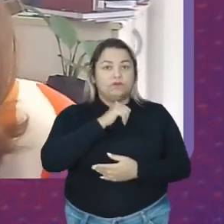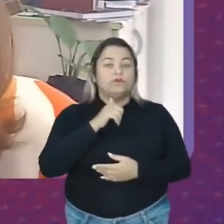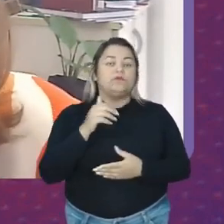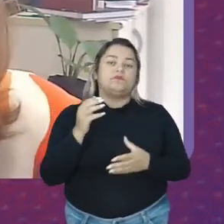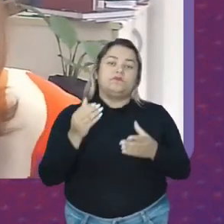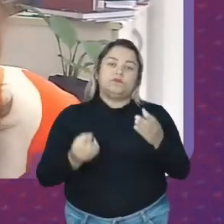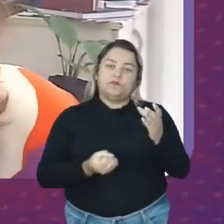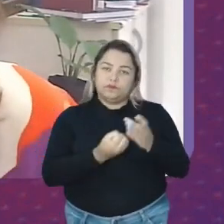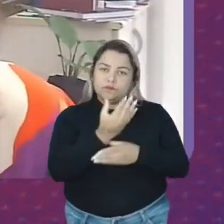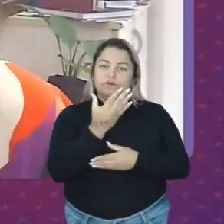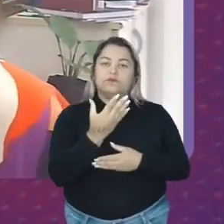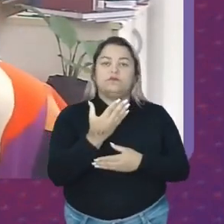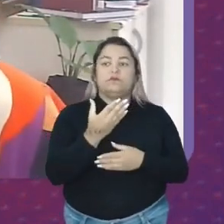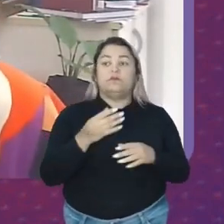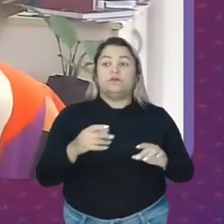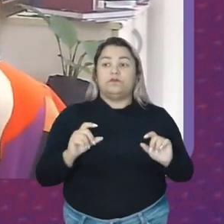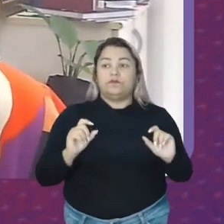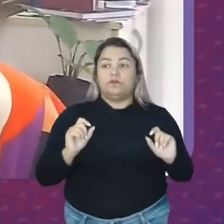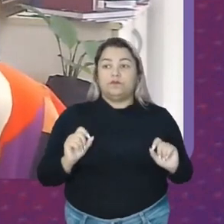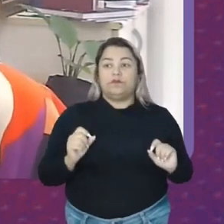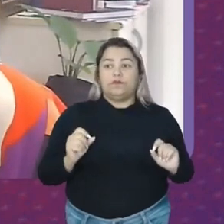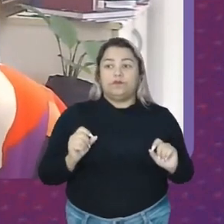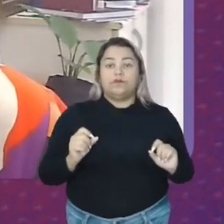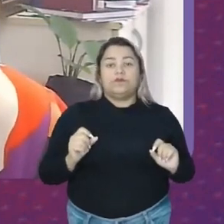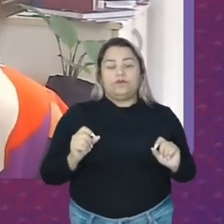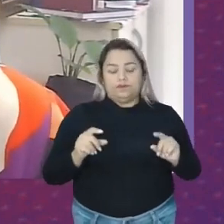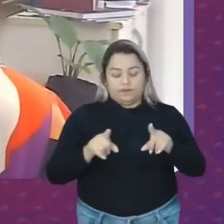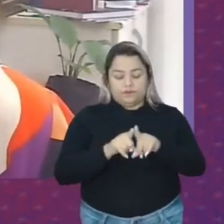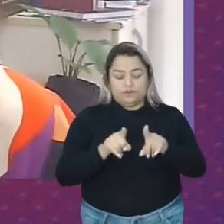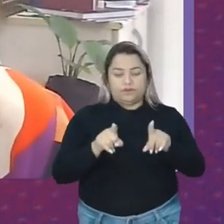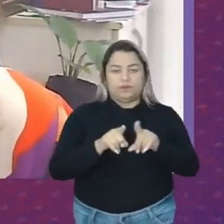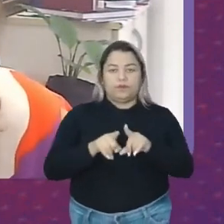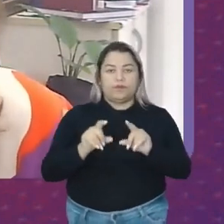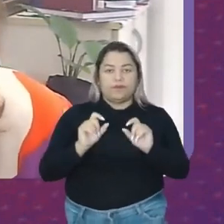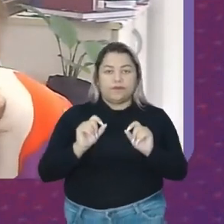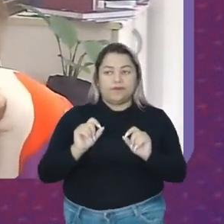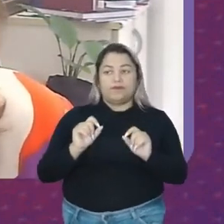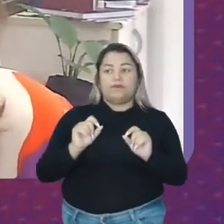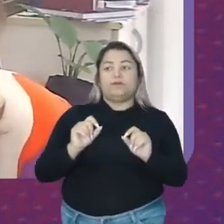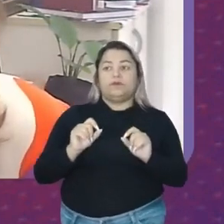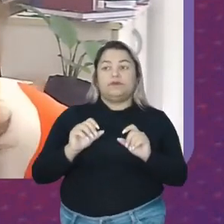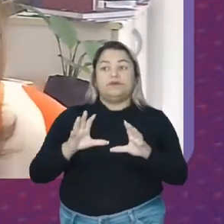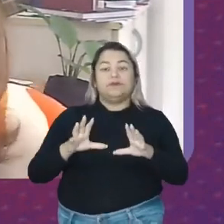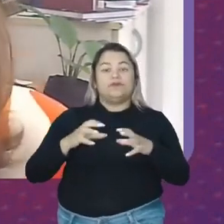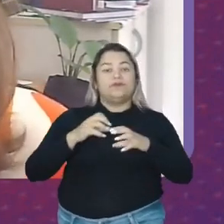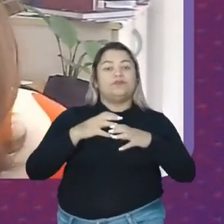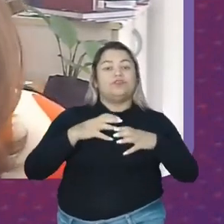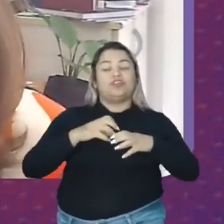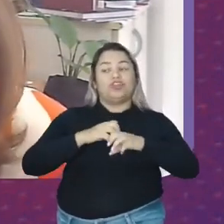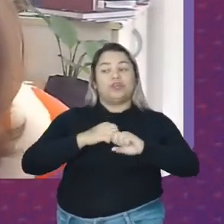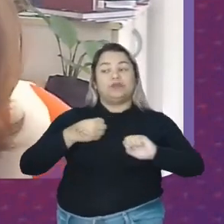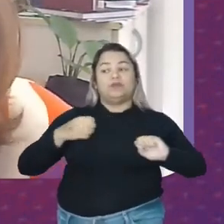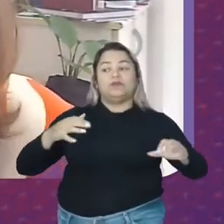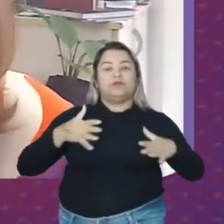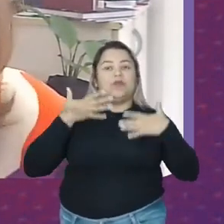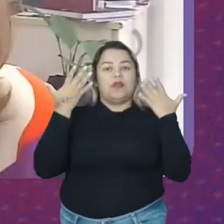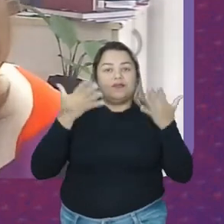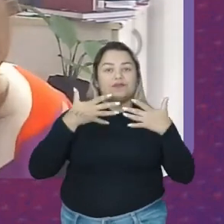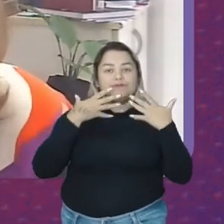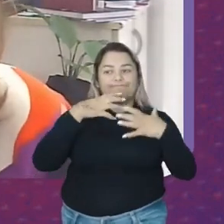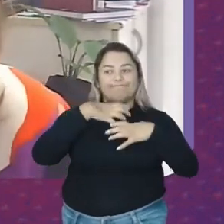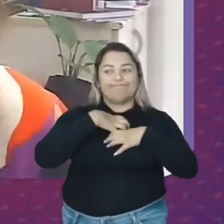recém-criado e que, inclusive, foi motivo de grande alegria para todas as mulheres do país,